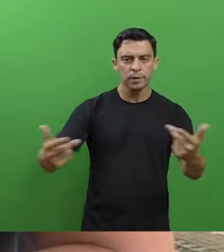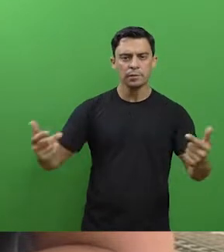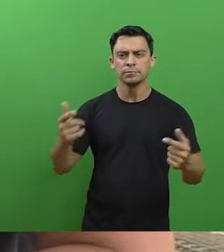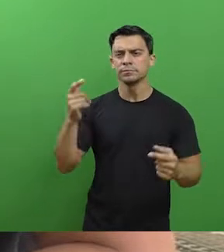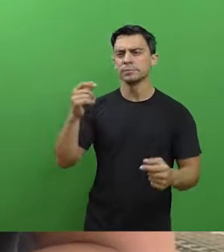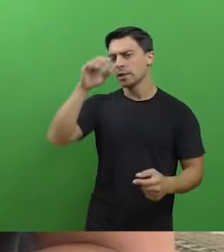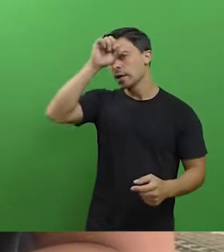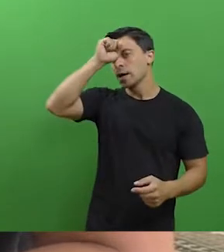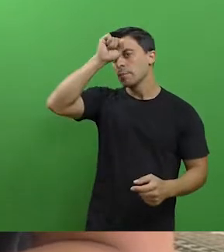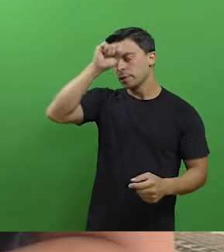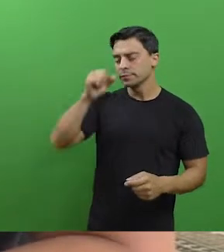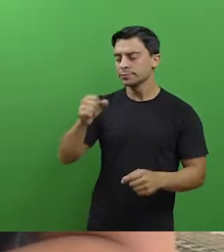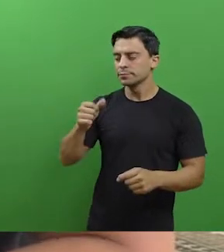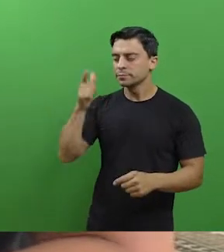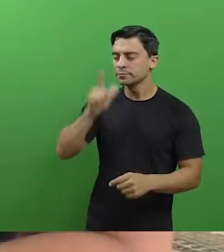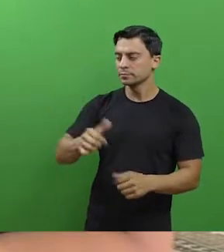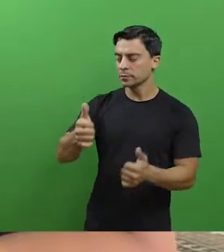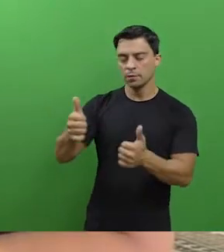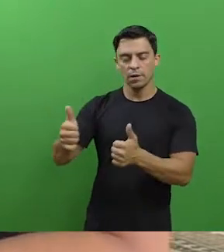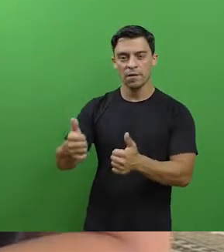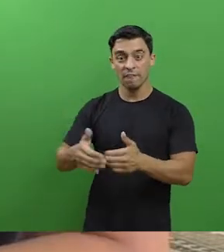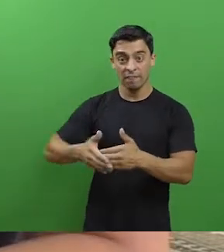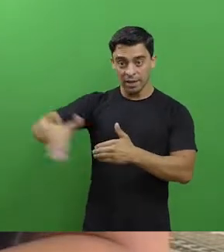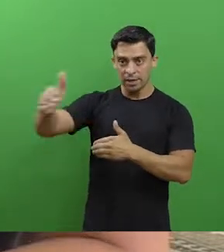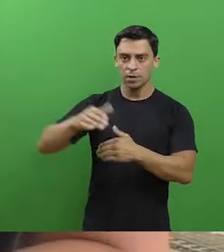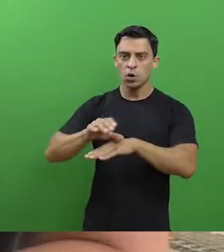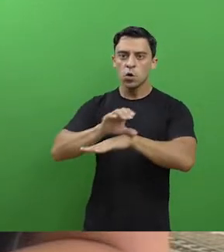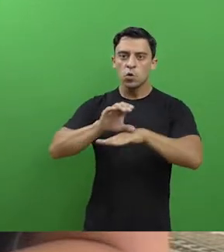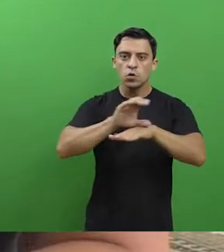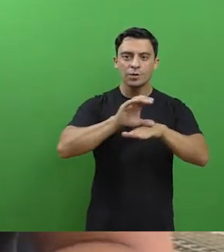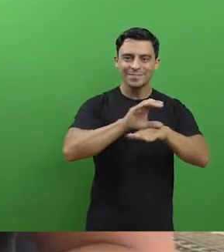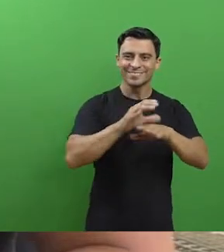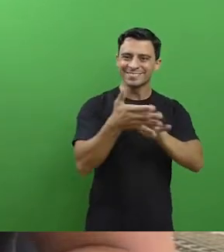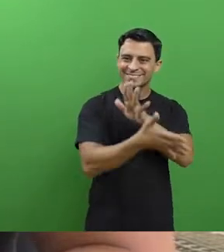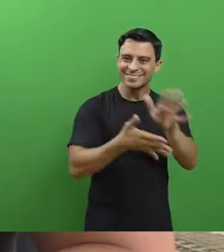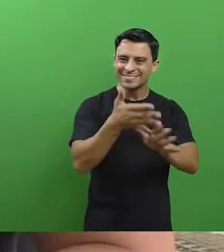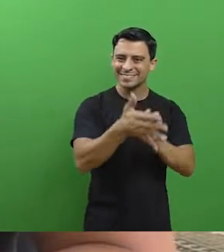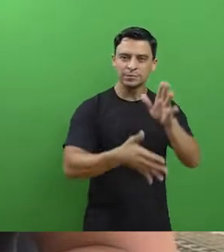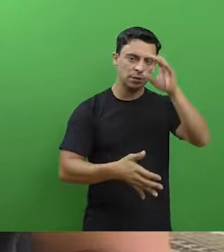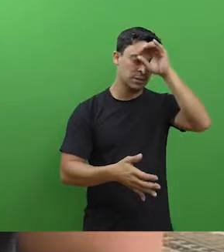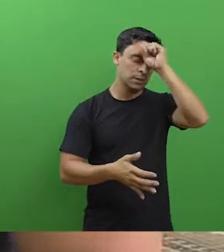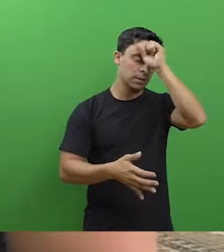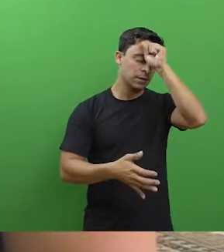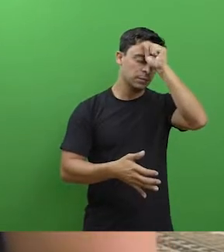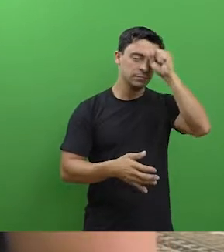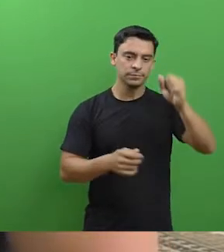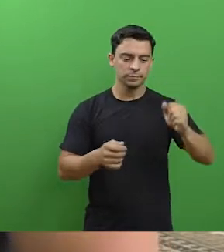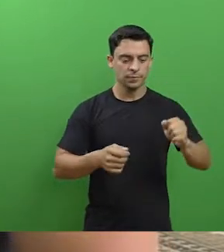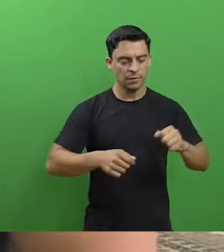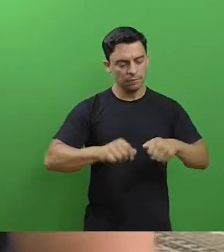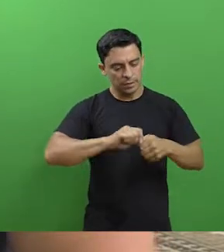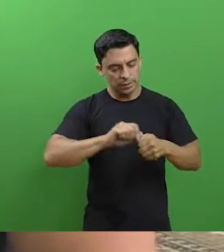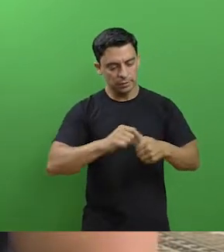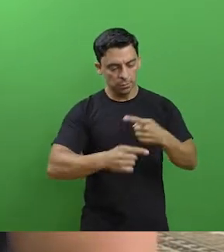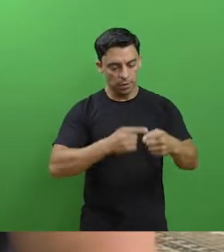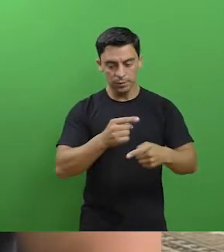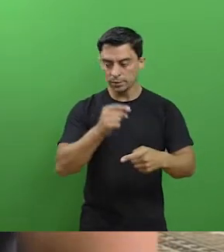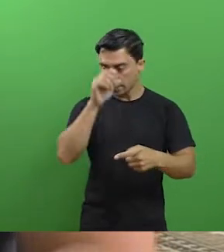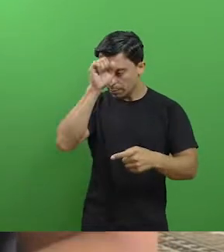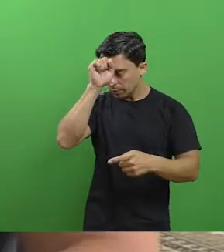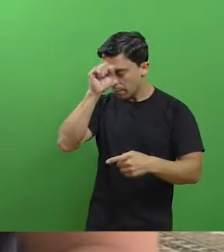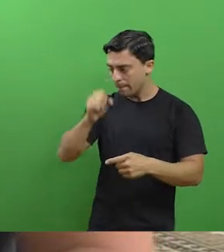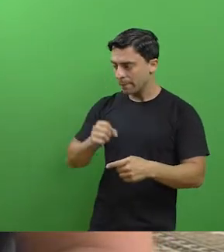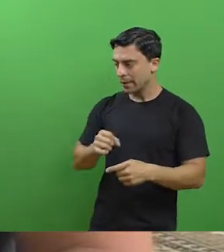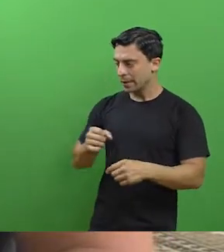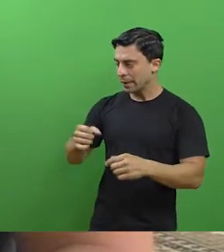um curso de Libras. E o mais importante, depois que aprendeu os sinais, é não ter medo de errar. Isso que eu digo, sempre que se a